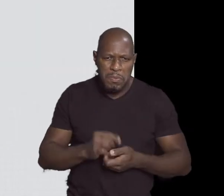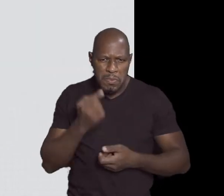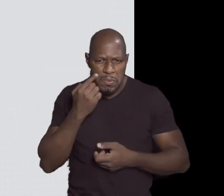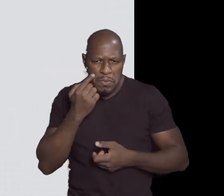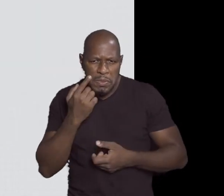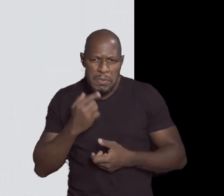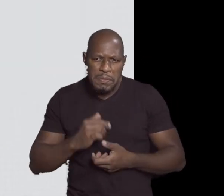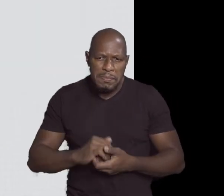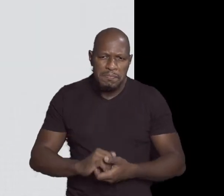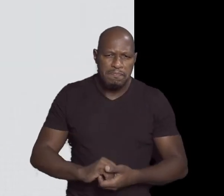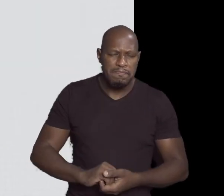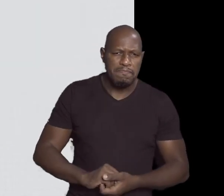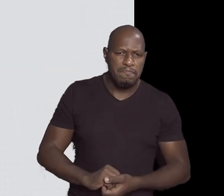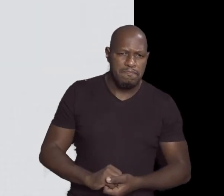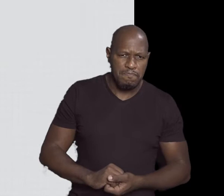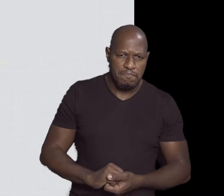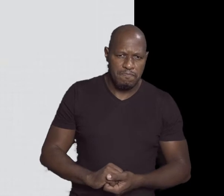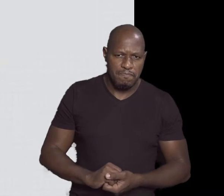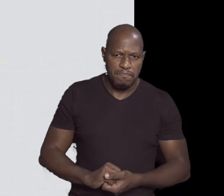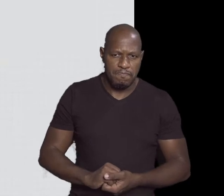Dizer assim.